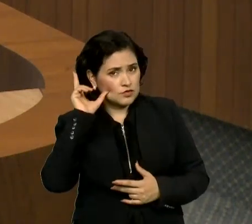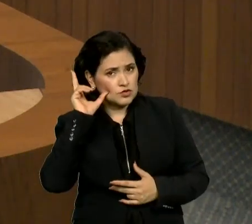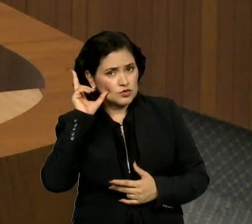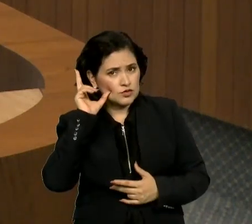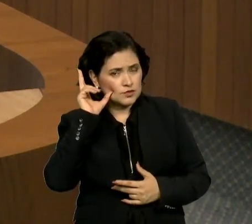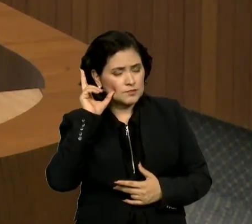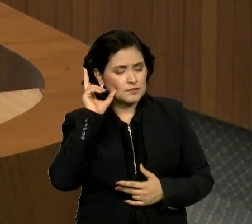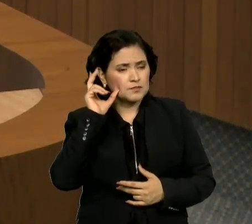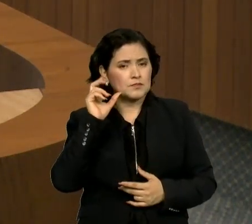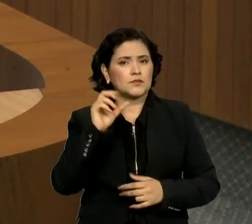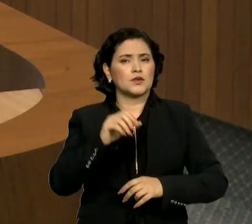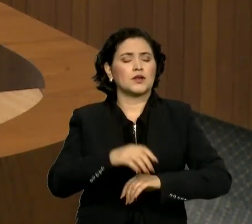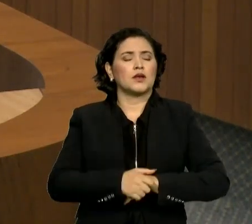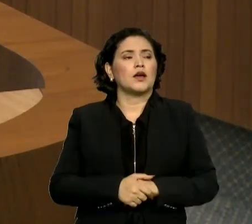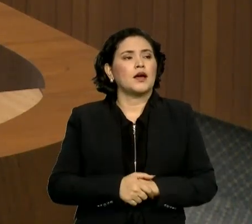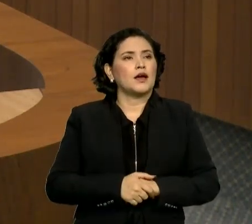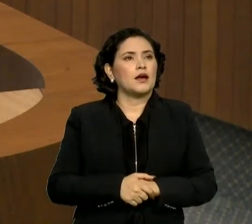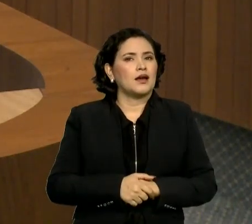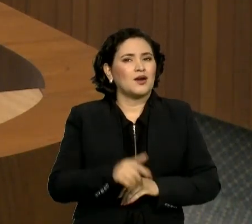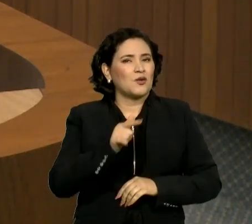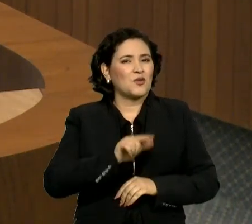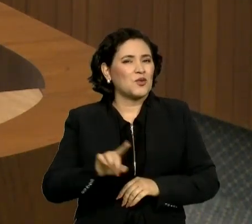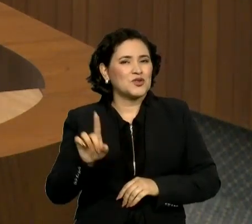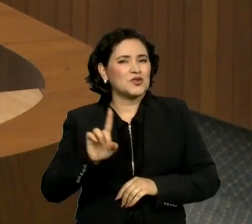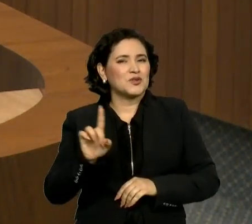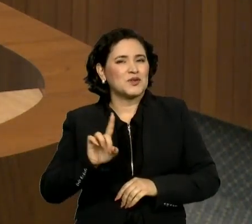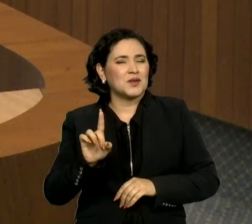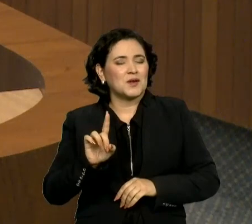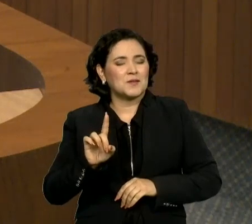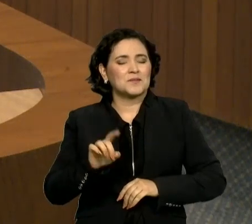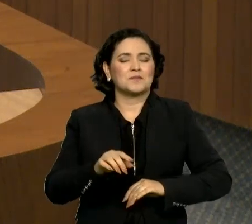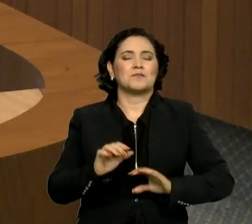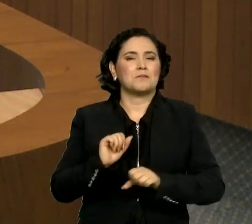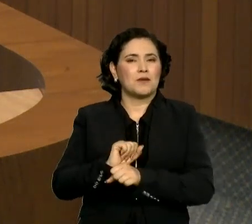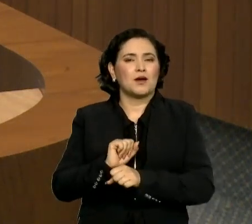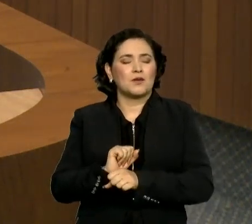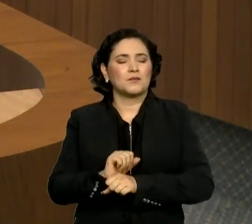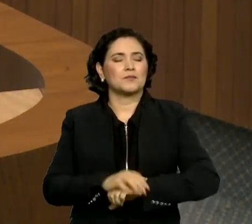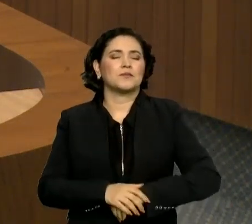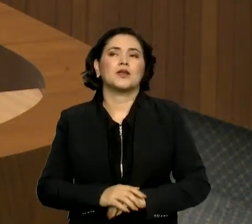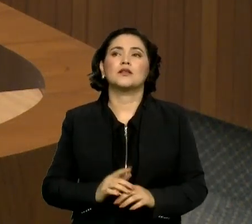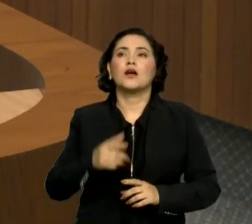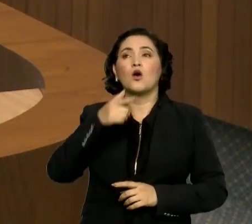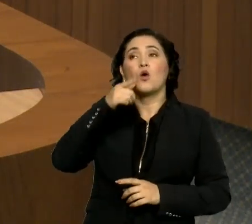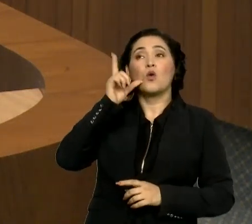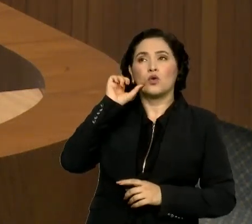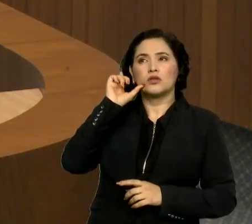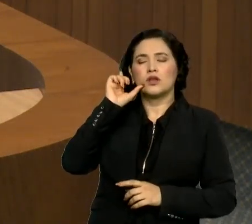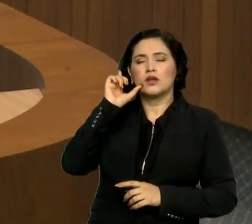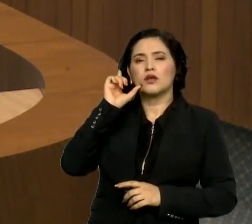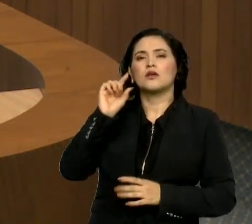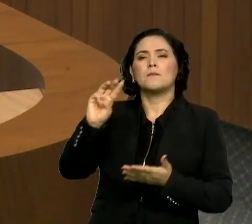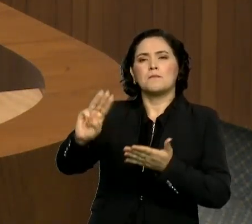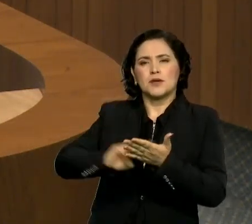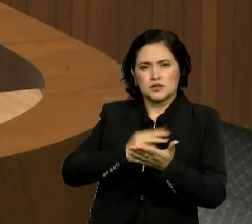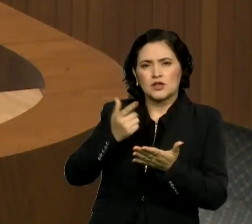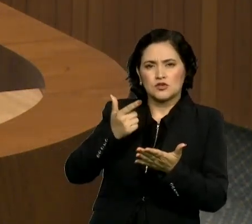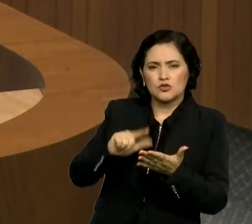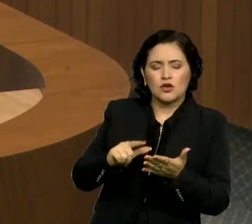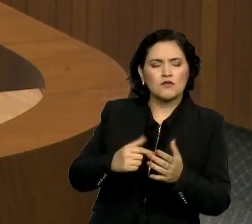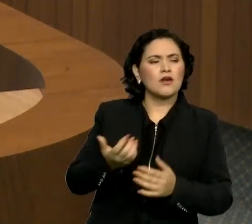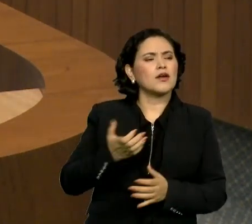não continuou. Ontem ela pegou e mandou, doutor, quero lhe fazer a pergunta. Eu digo, diga, pode